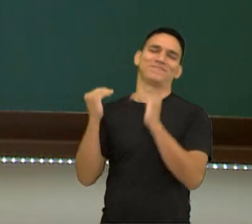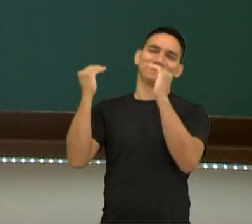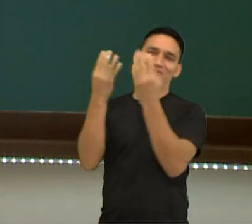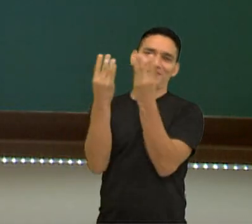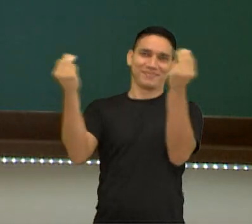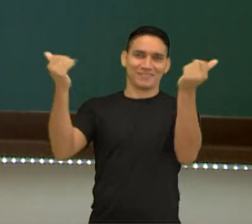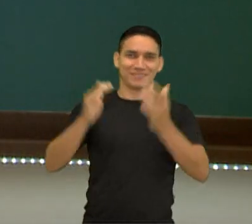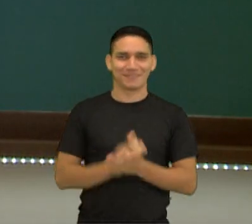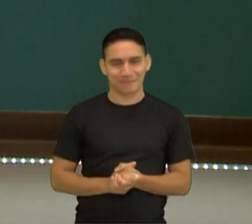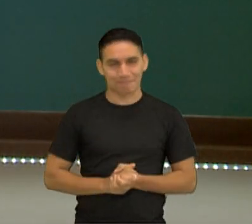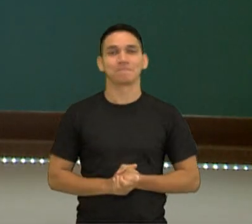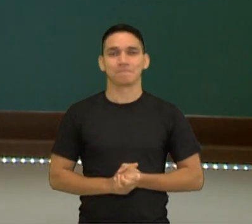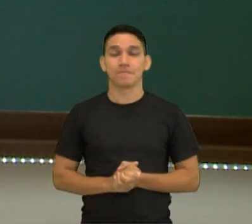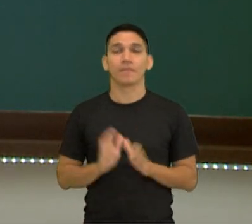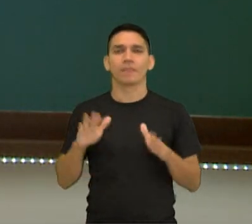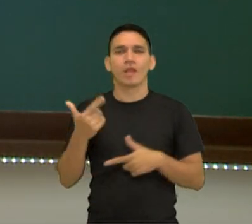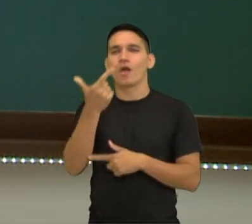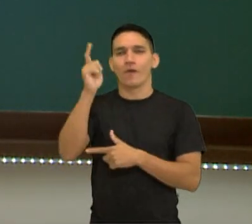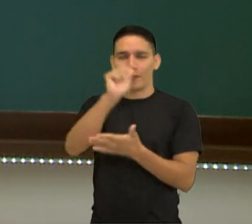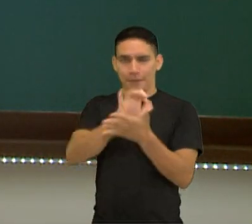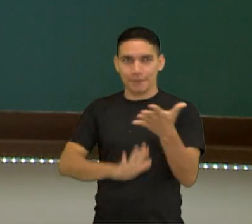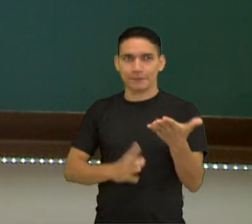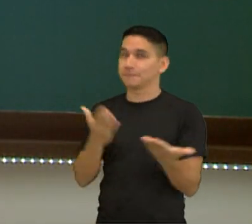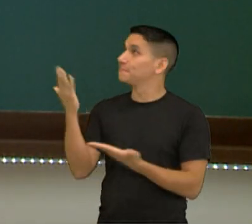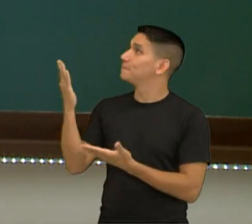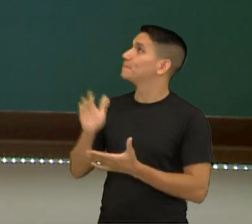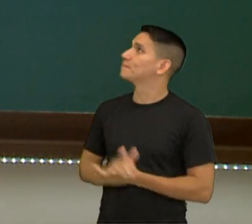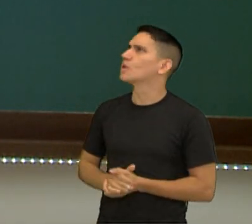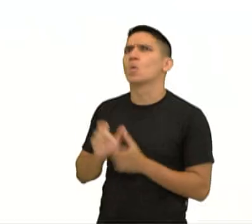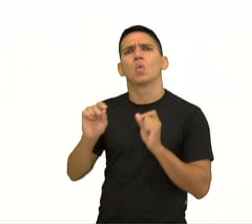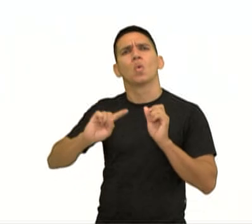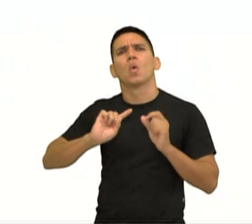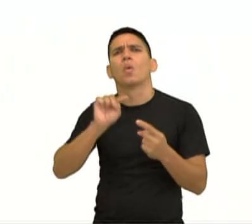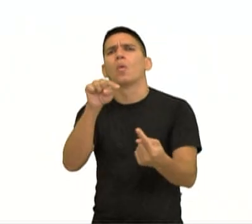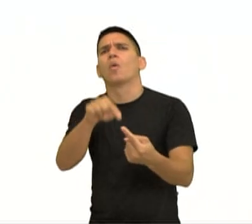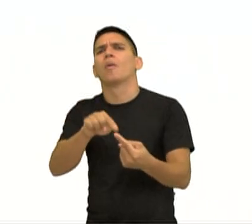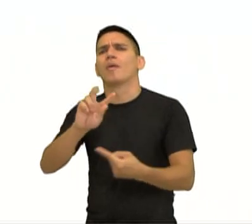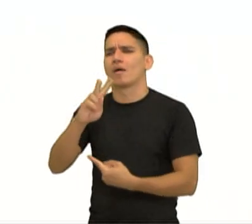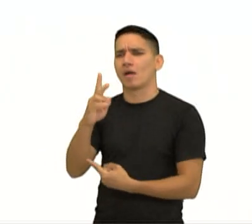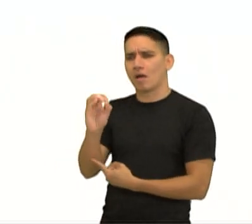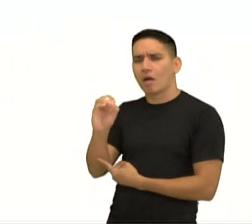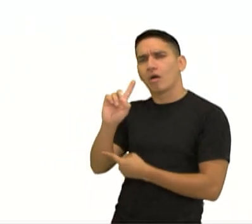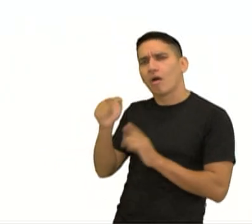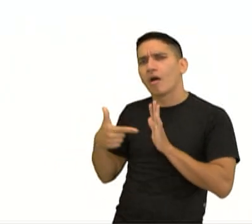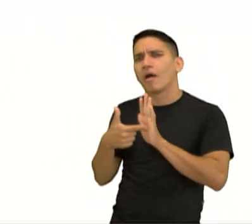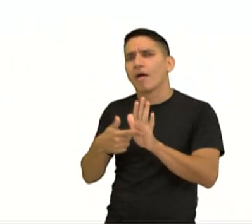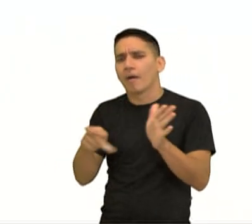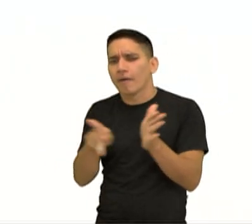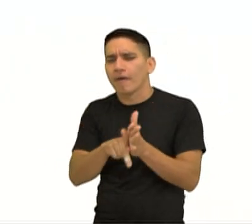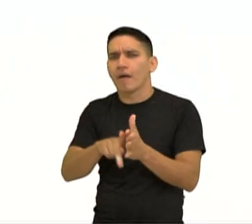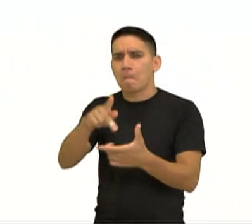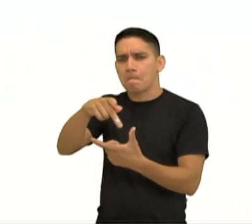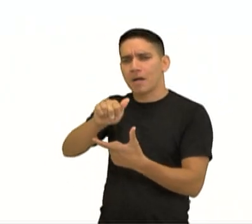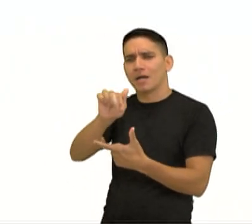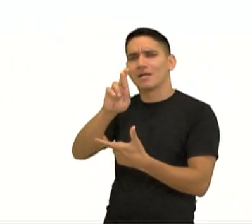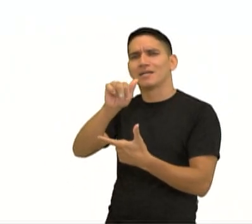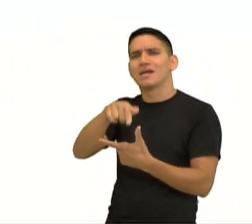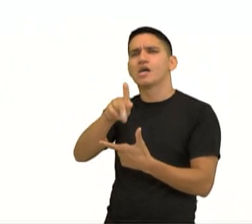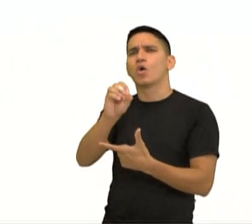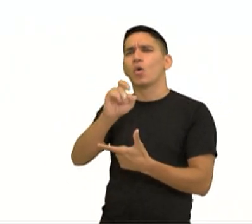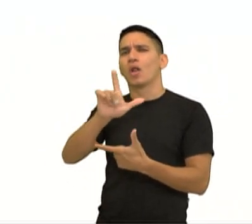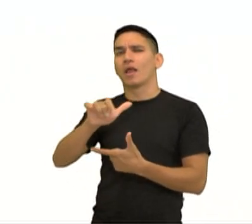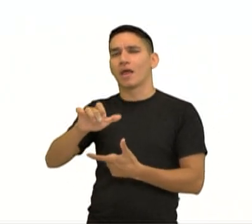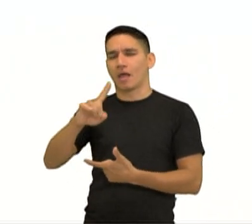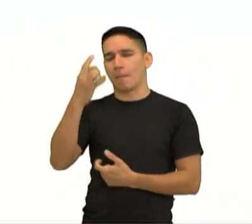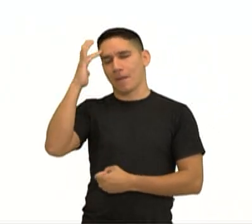nossa próxima atividade. Olha aí, qual a intenção de Hélio Oiticica com a obra Parangolé?